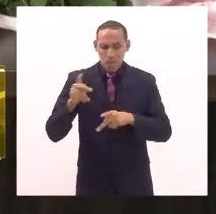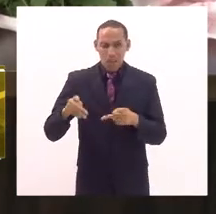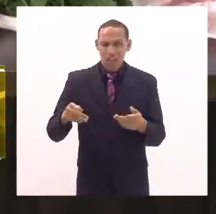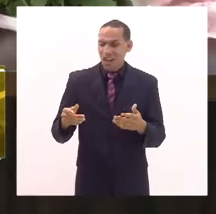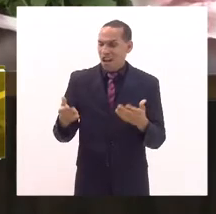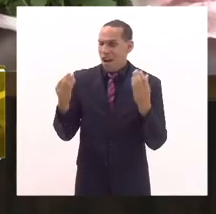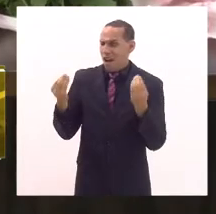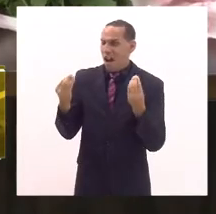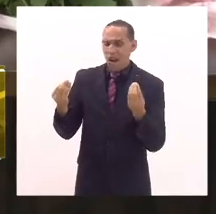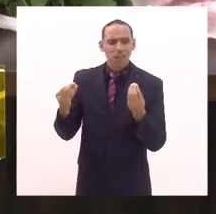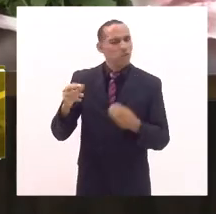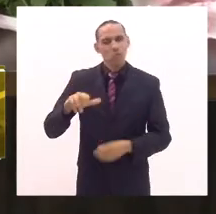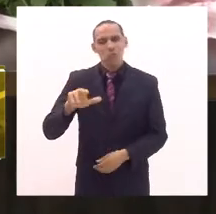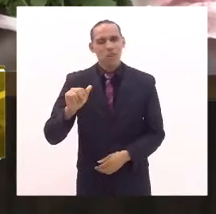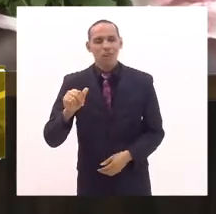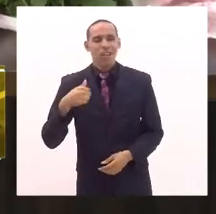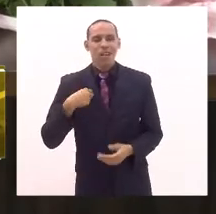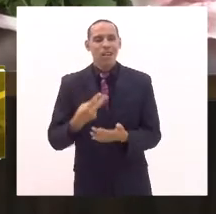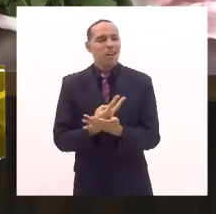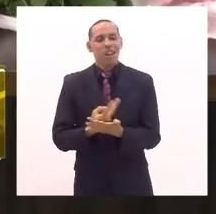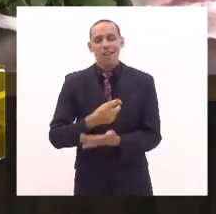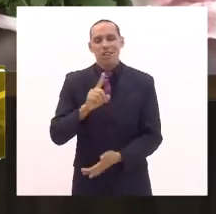casa, honrando cada